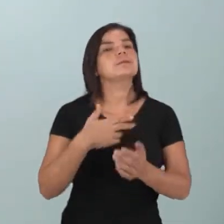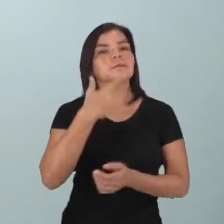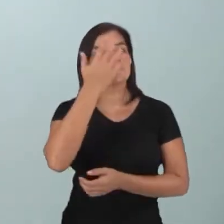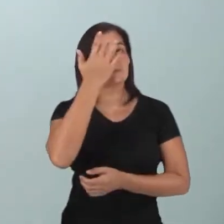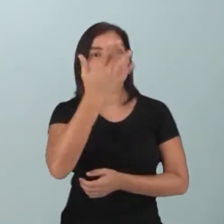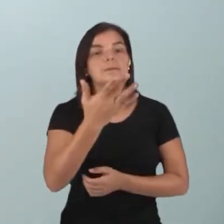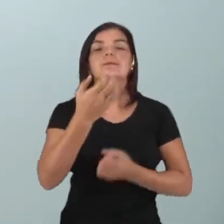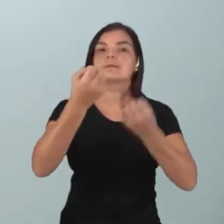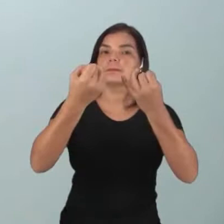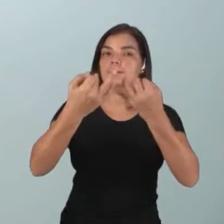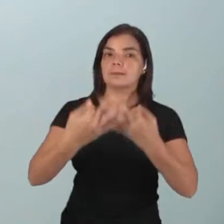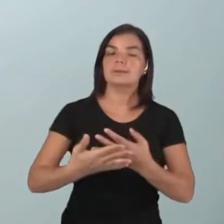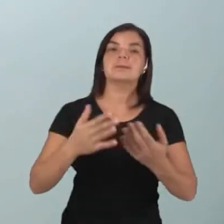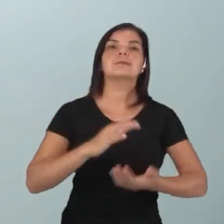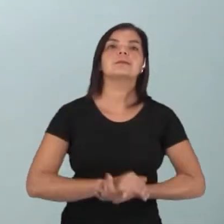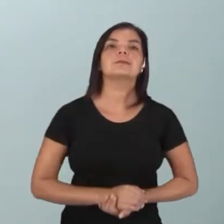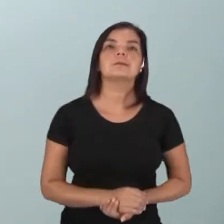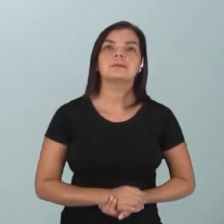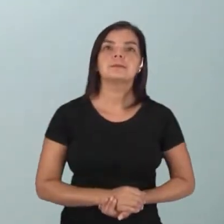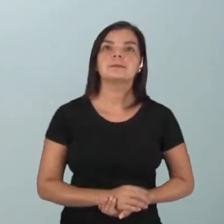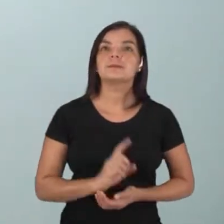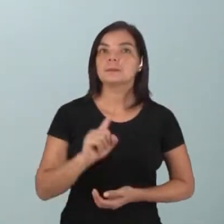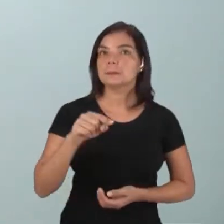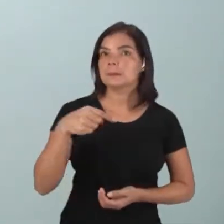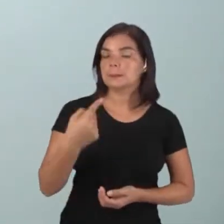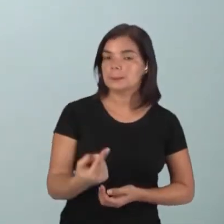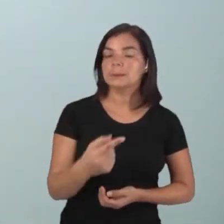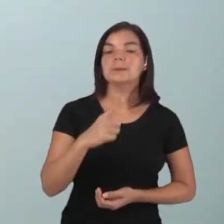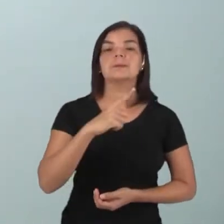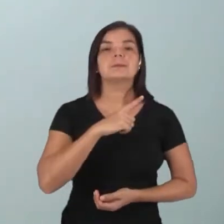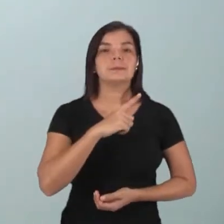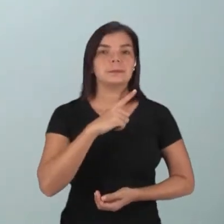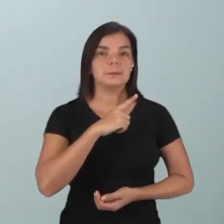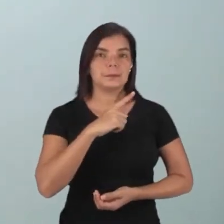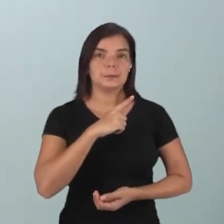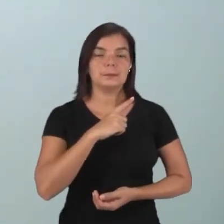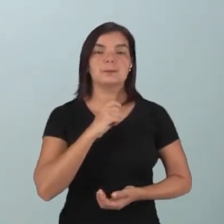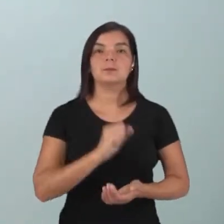fácil a gente definir a calistenia. E depois da calistenia,